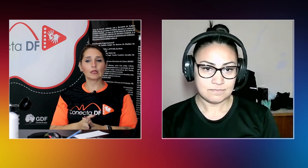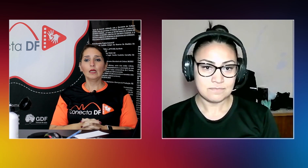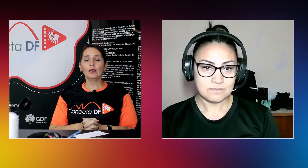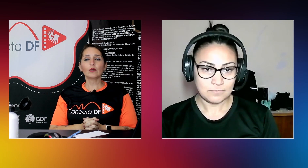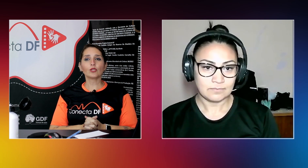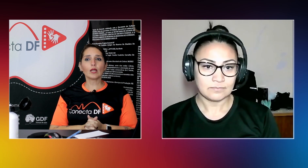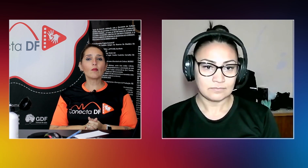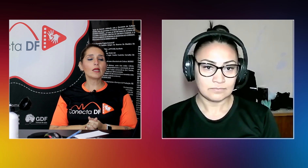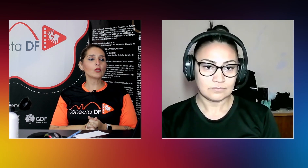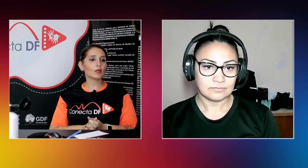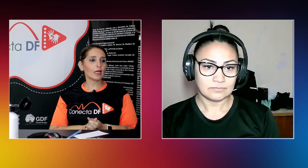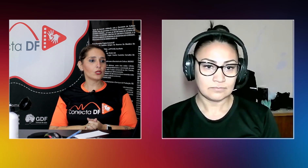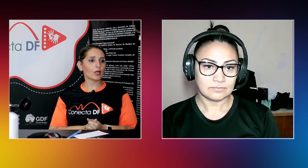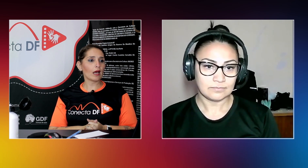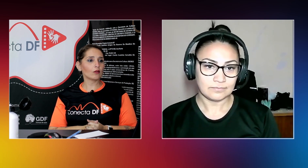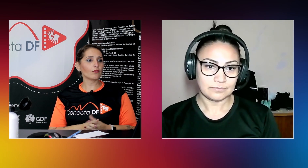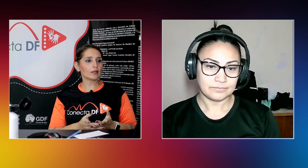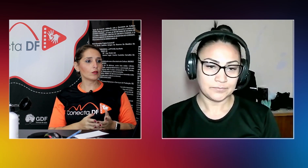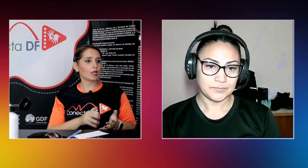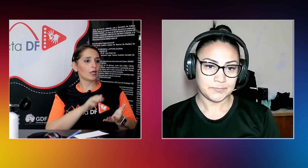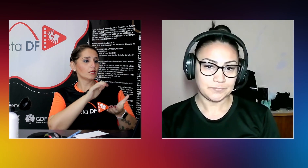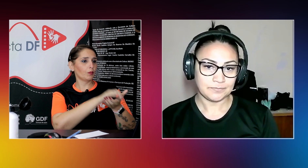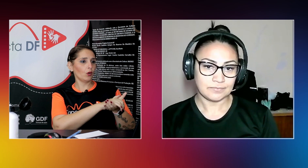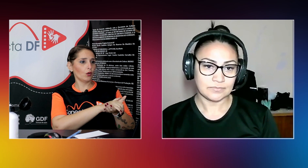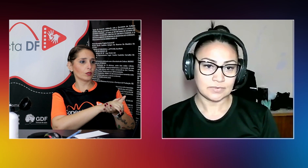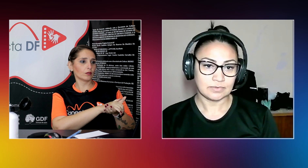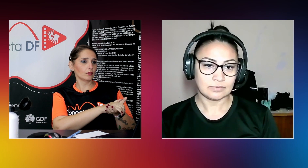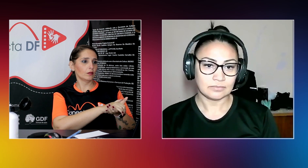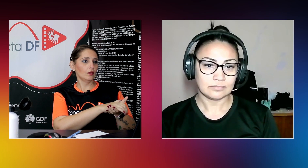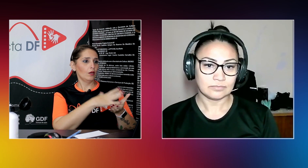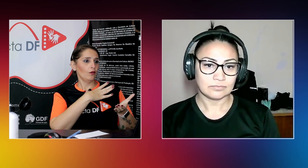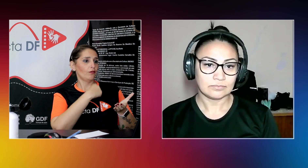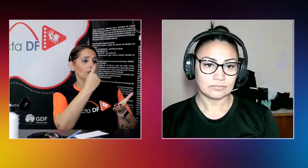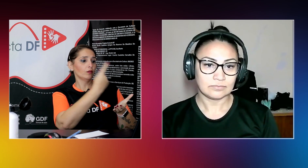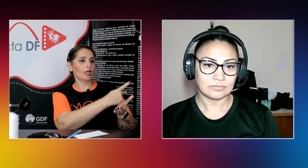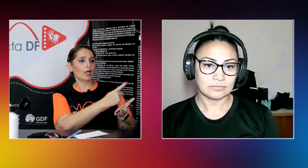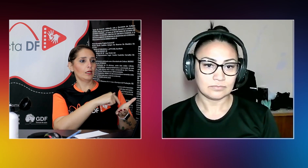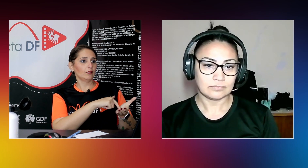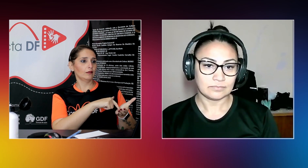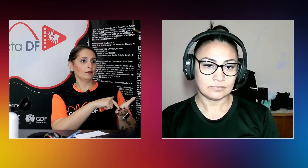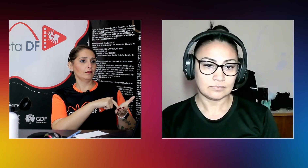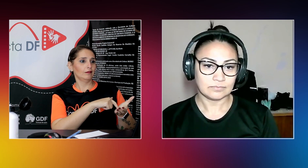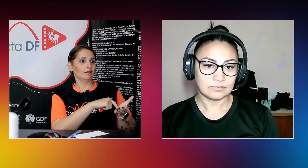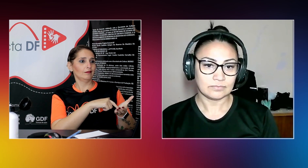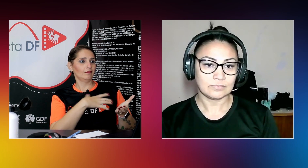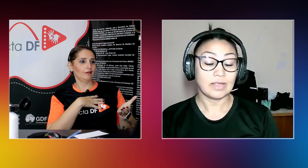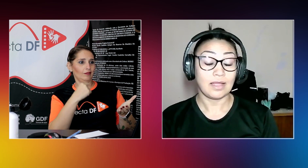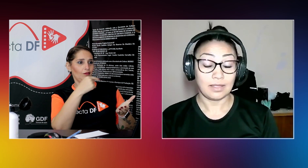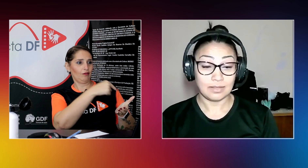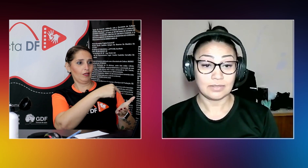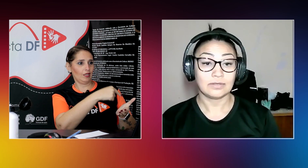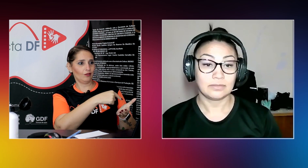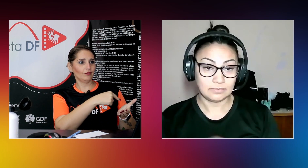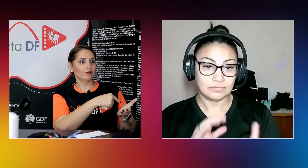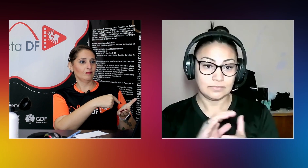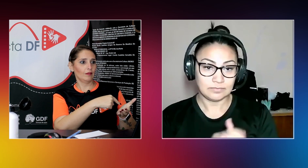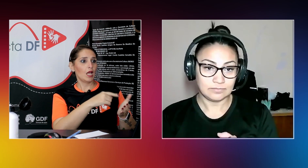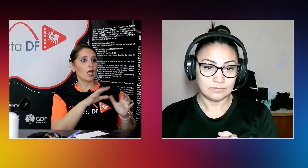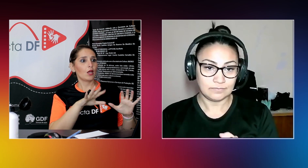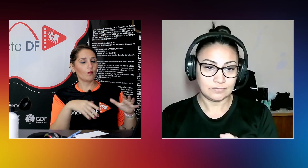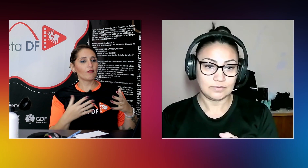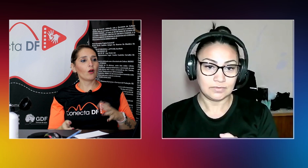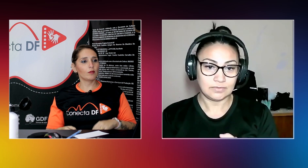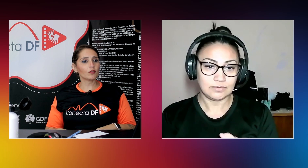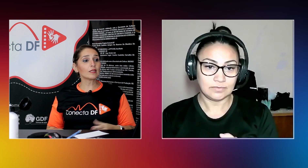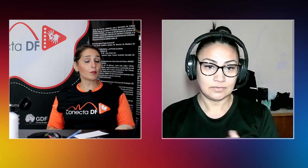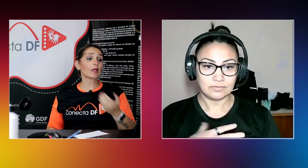essa. Então, geralmente, quando é enteado, eu faço o quê? Esposa, filho dele. Filho. É